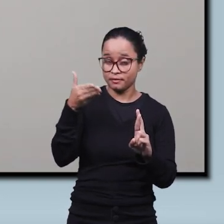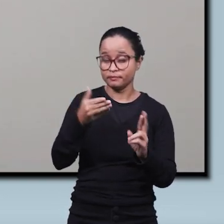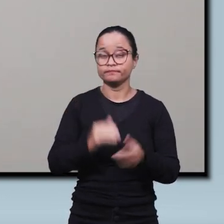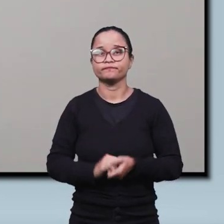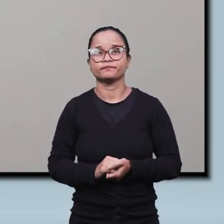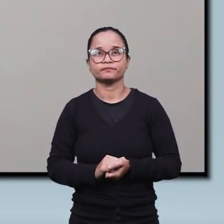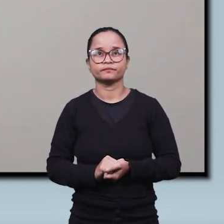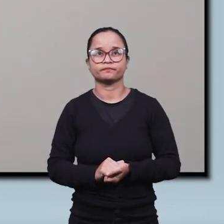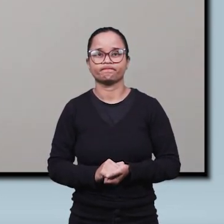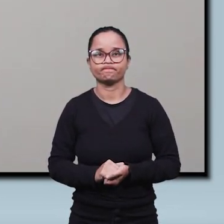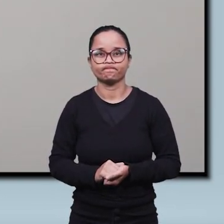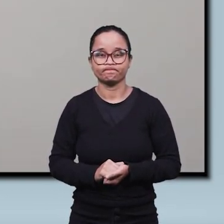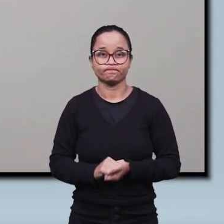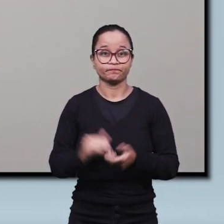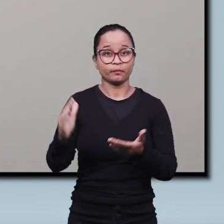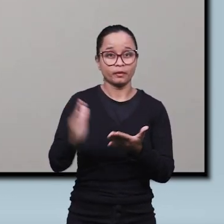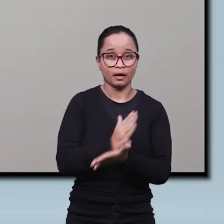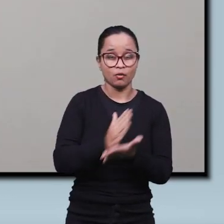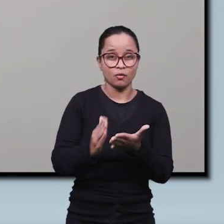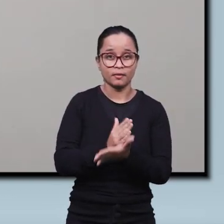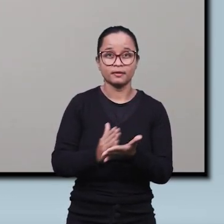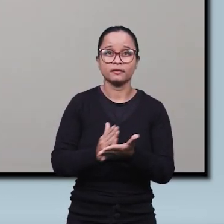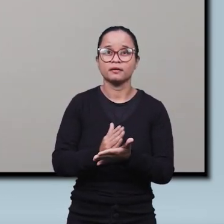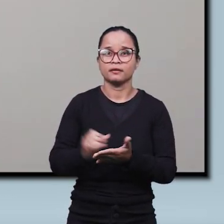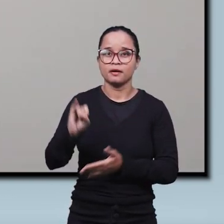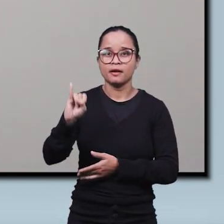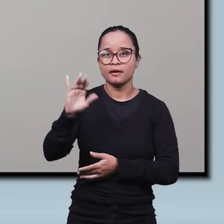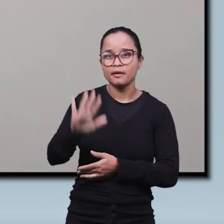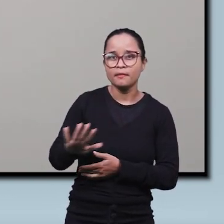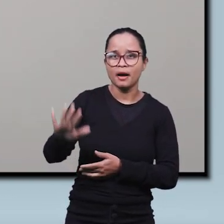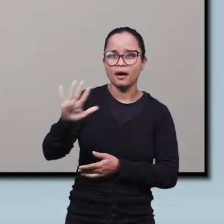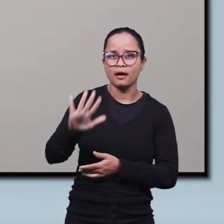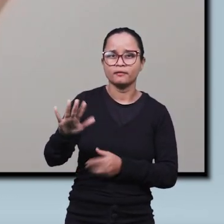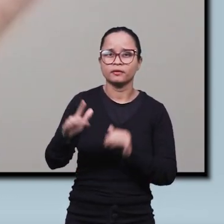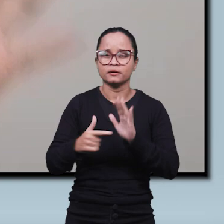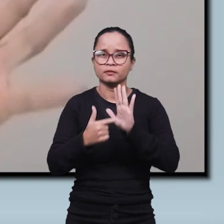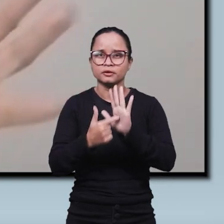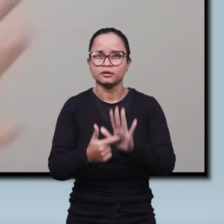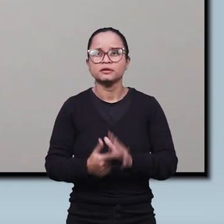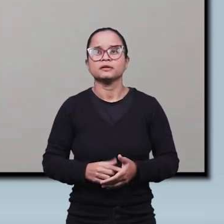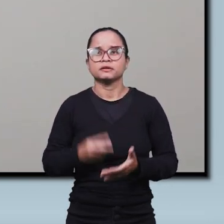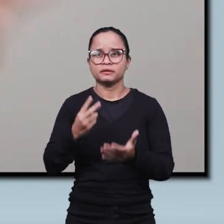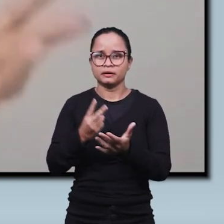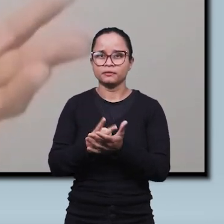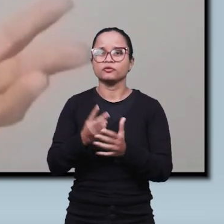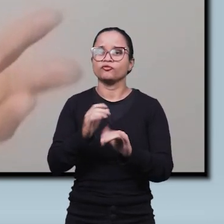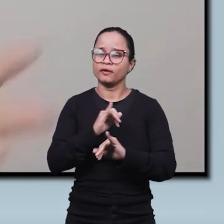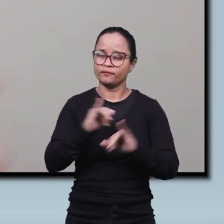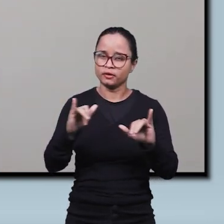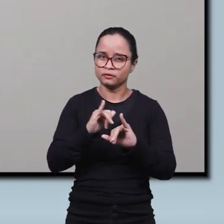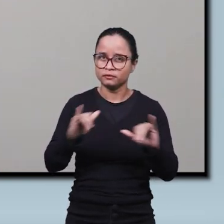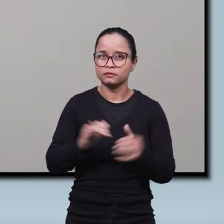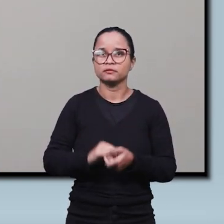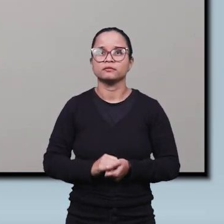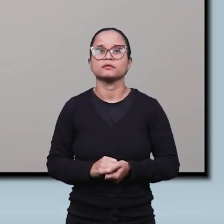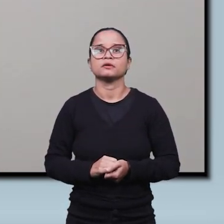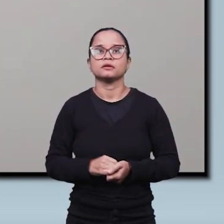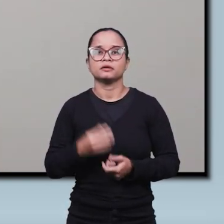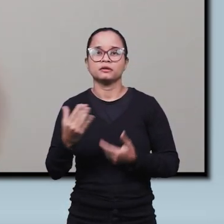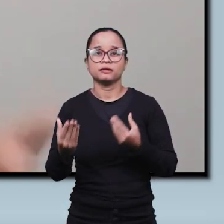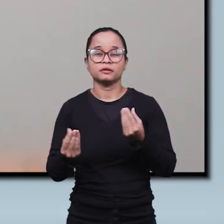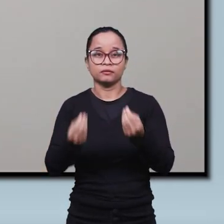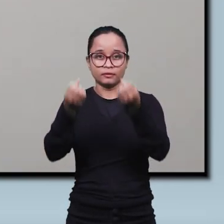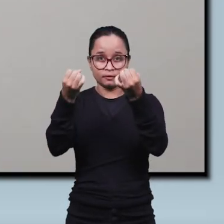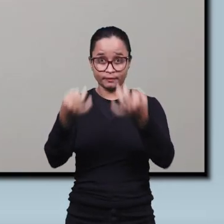referências, e algumas imagens vão estar aparecendo conforme eu estiver falando, né, ou eu vou dar